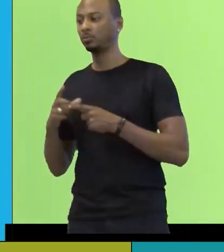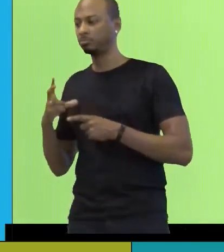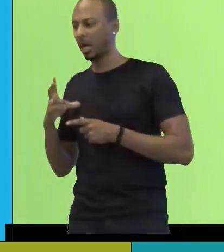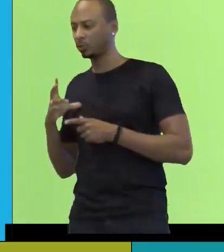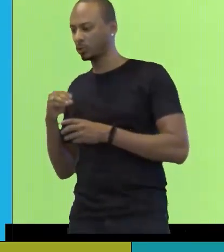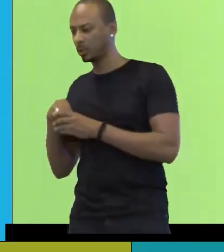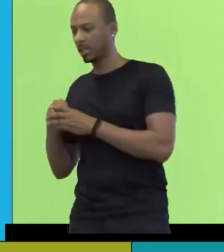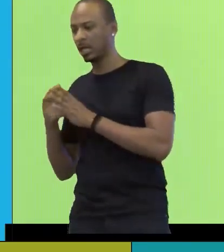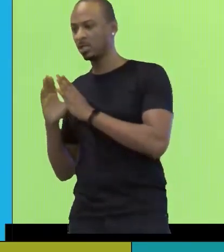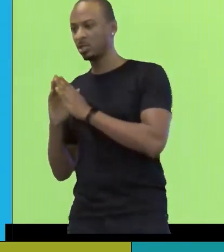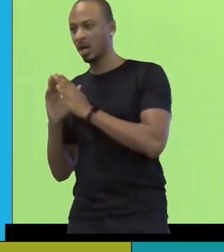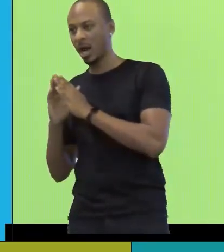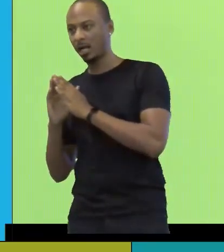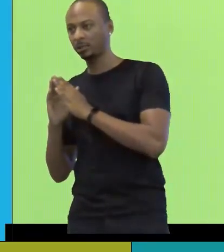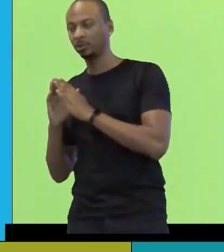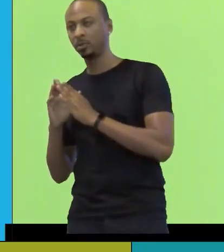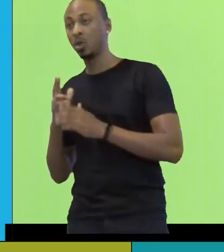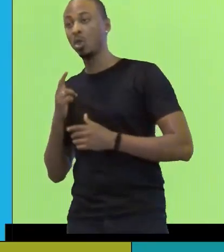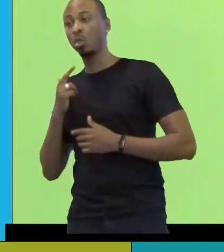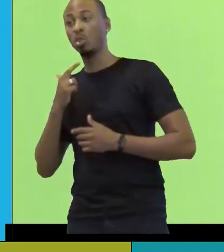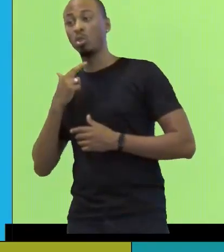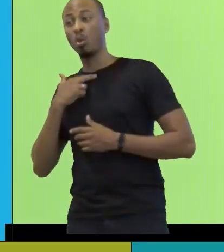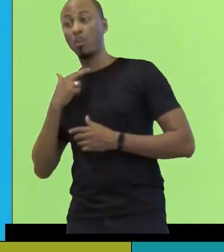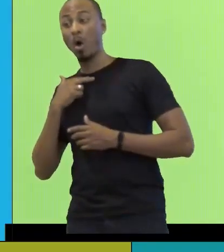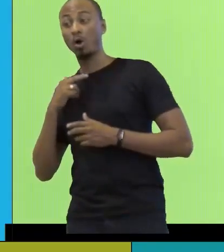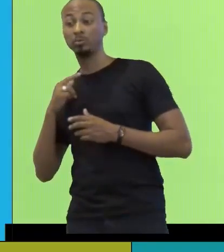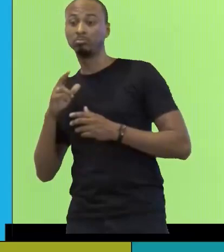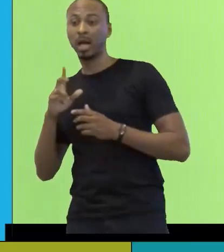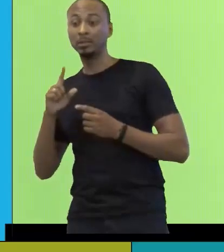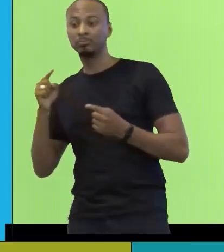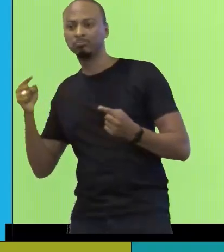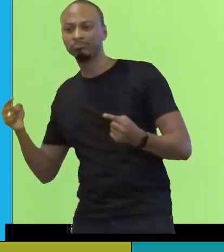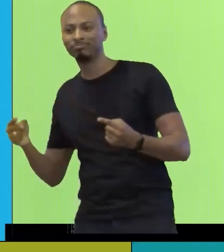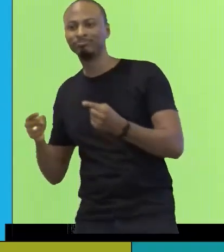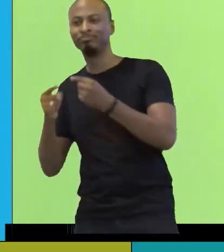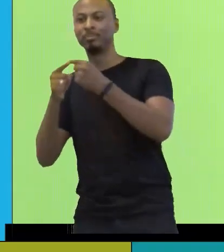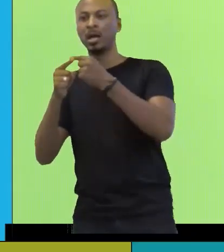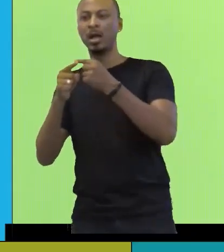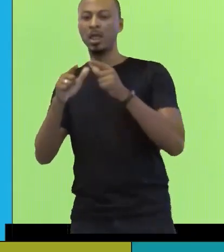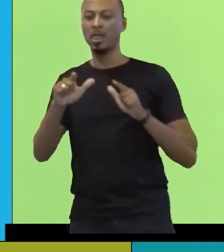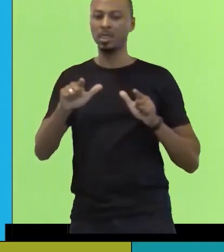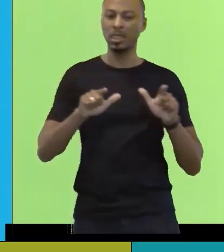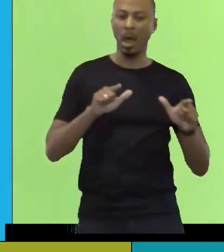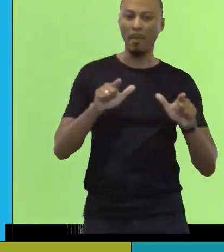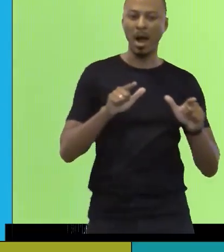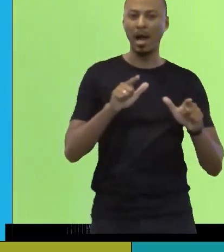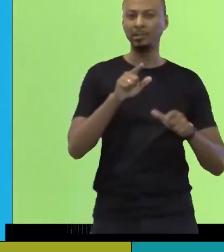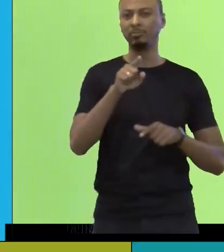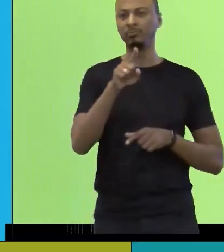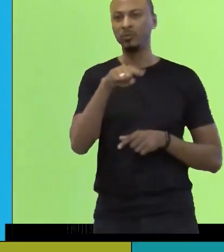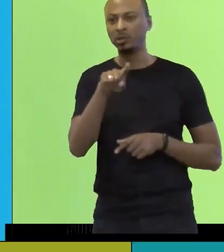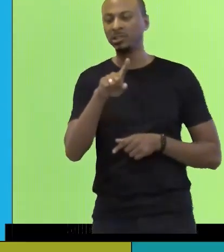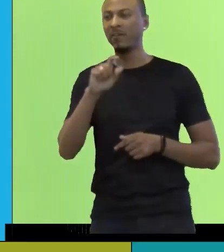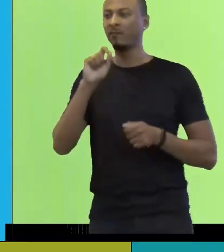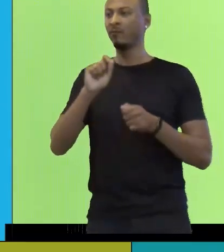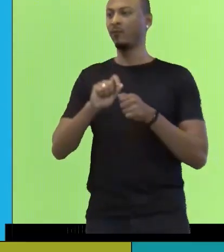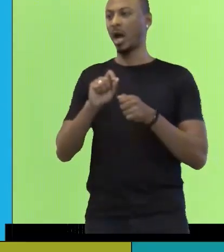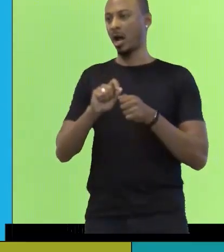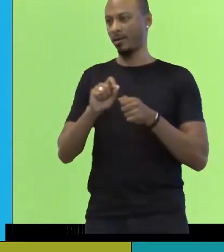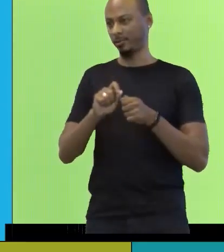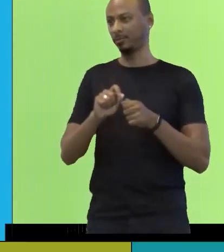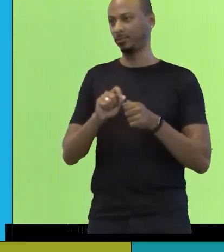não pode ser confundida com a tarefa e o dever público que lhe são inerentes ao cargo que ele